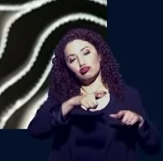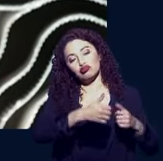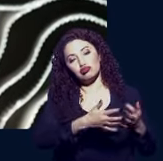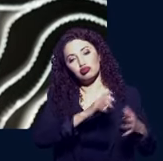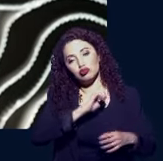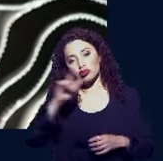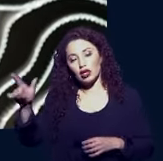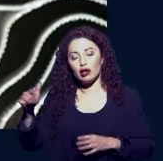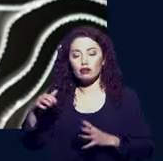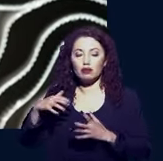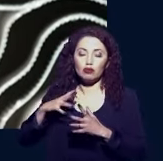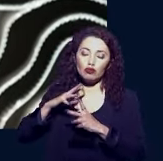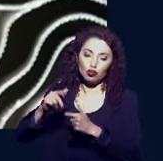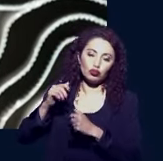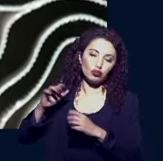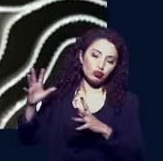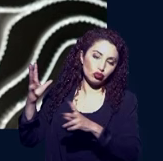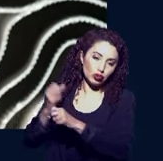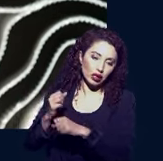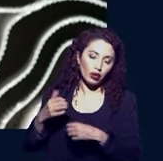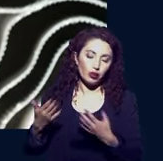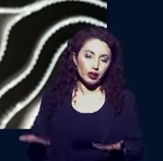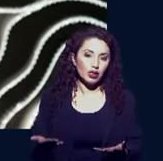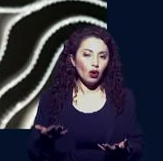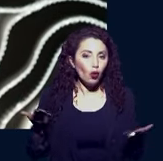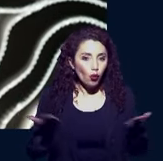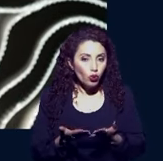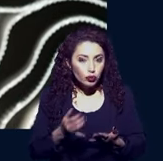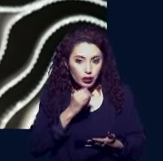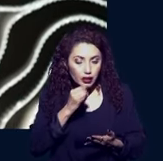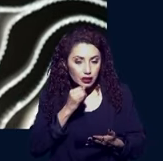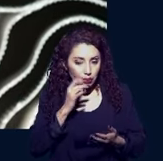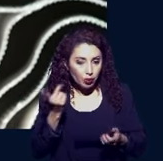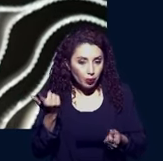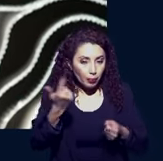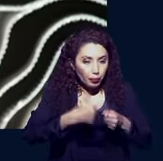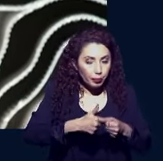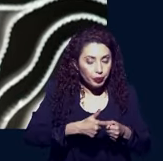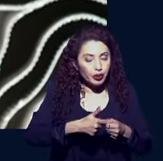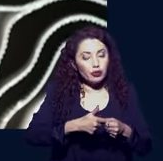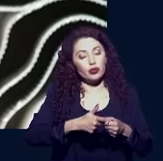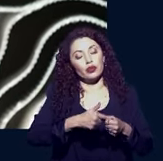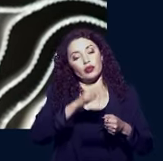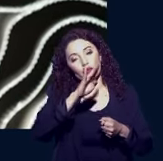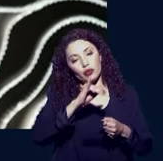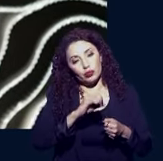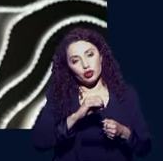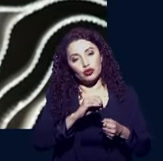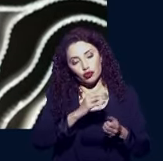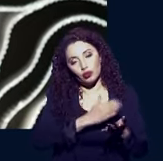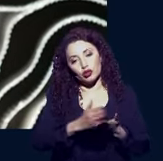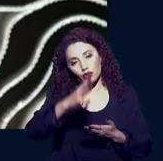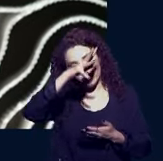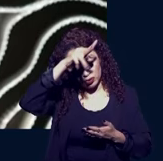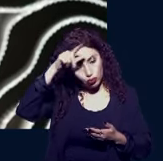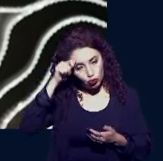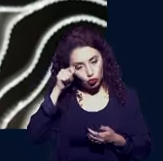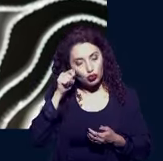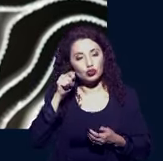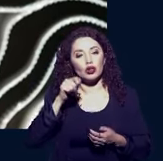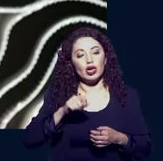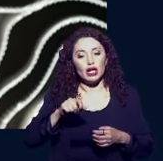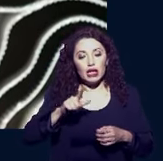foco ainda maior onde tá acontecendo hoje o biocombustível a partir do milho no Mato Grosso nós temos 12 milhões de